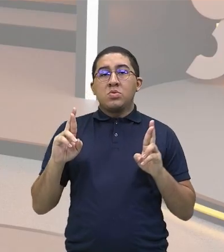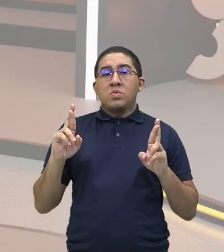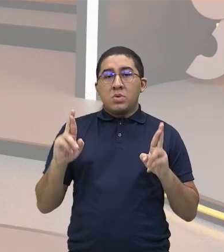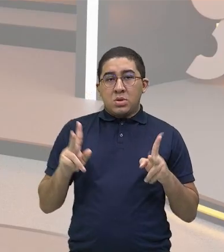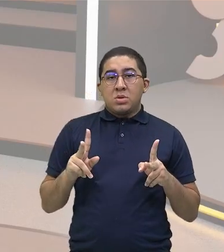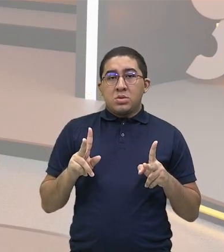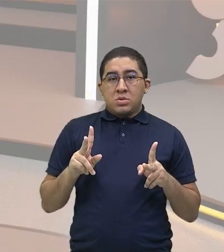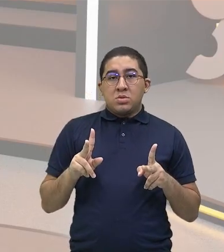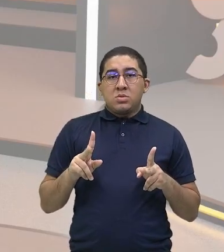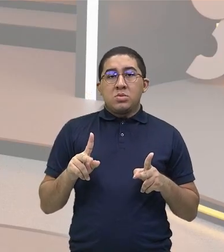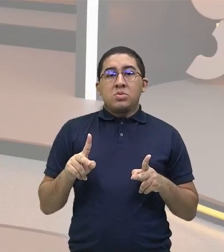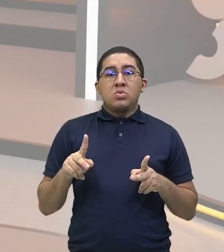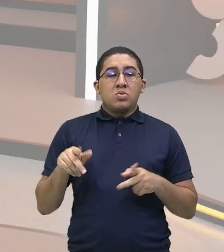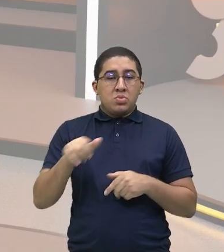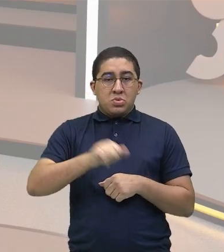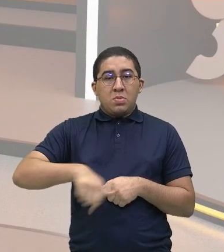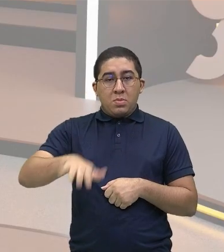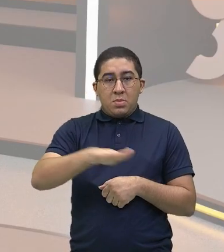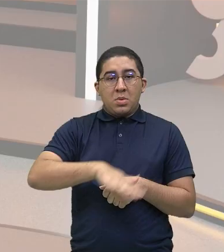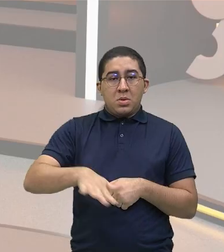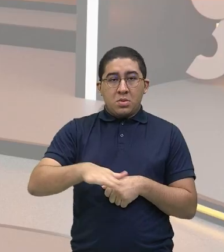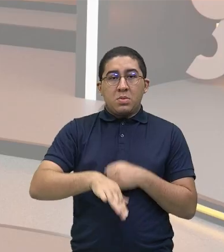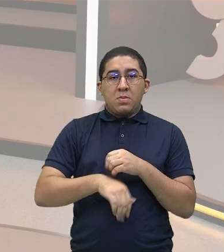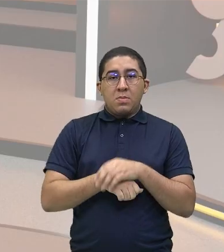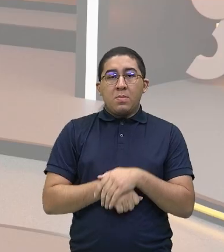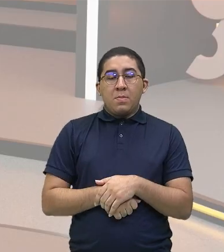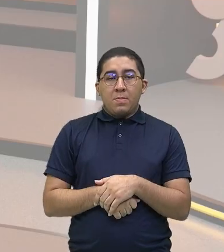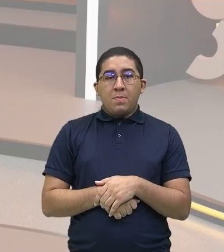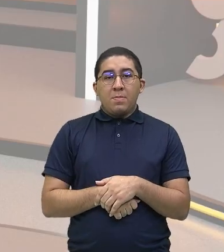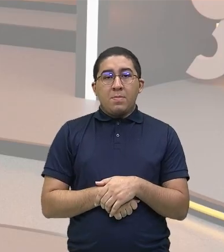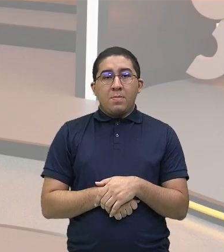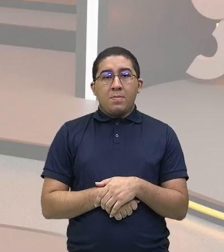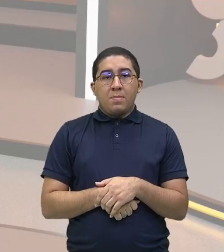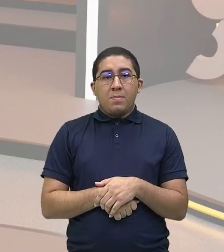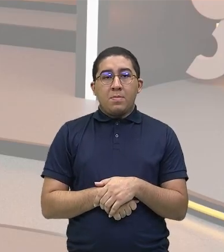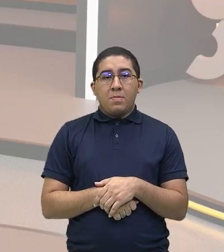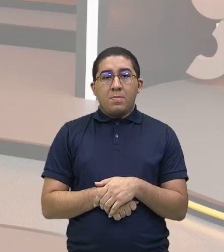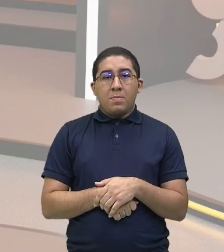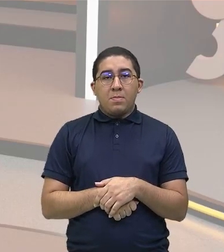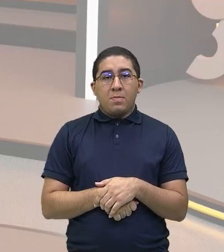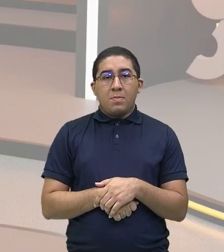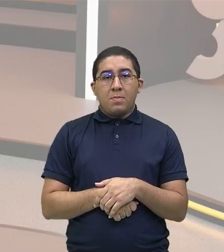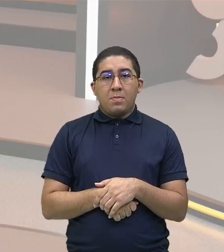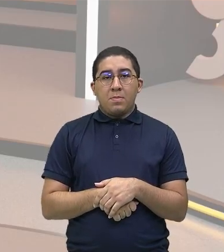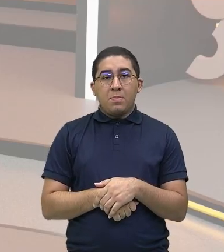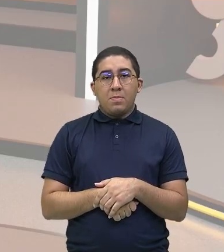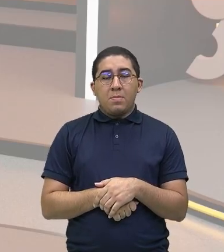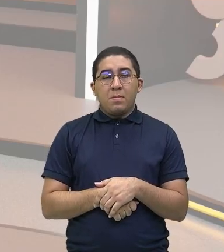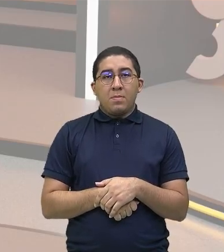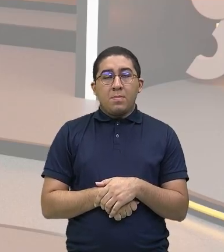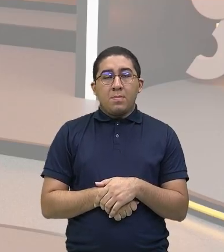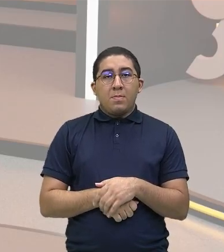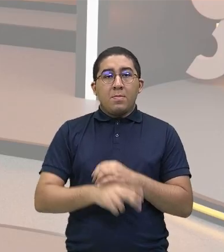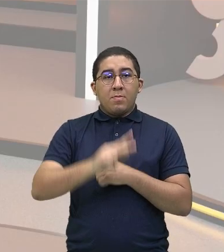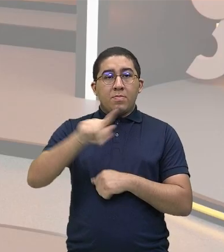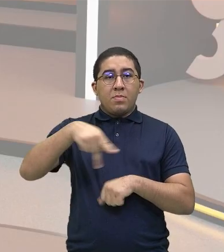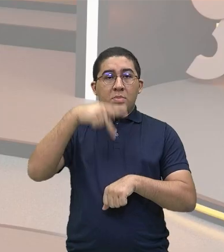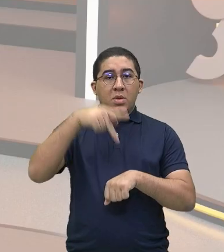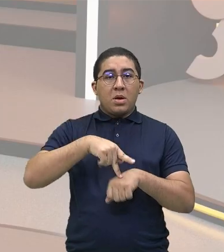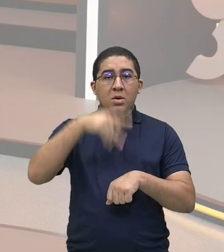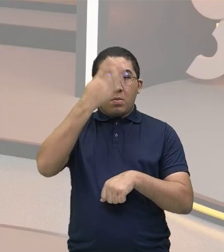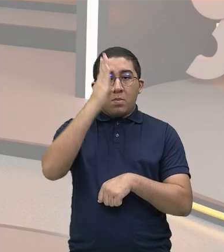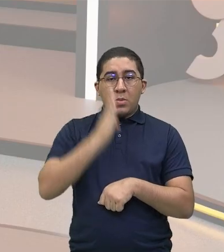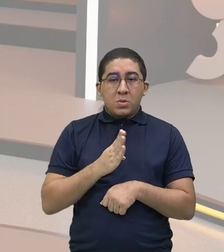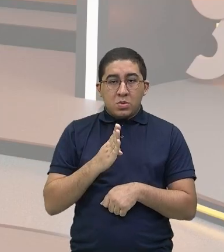no nosso território. Por quê? A gente vai verificar que o território brasileiro, ele está